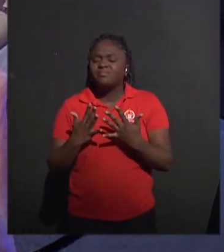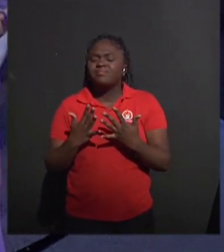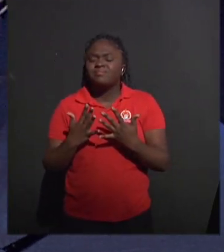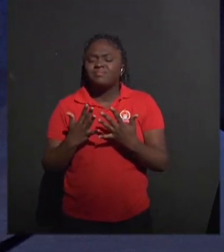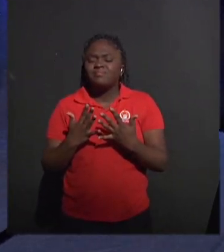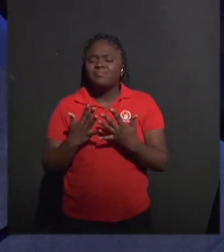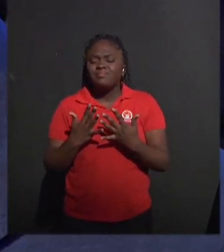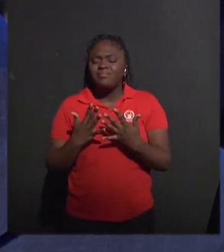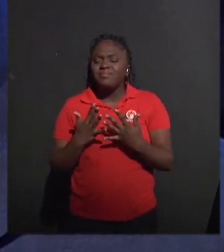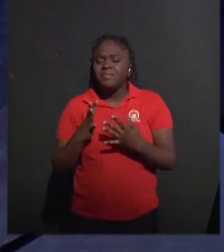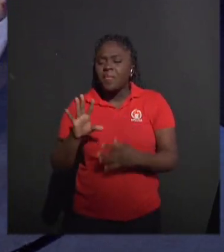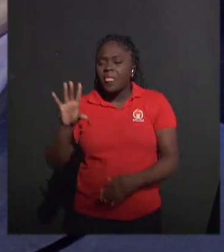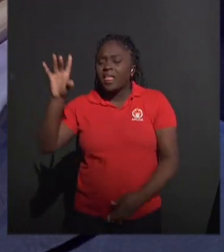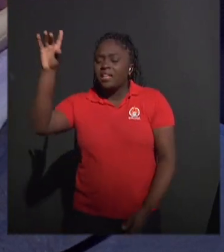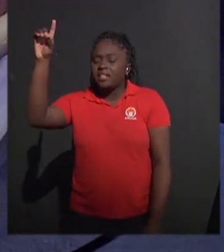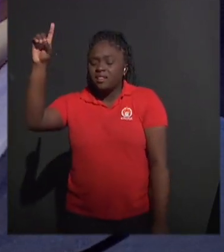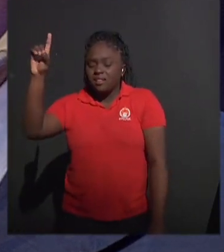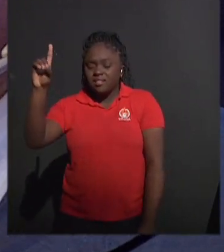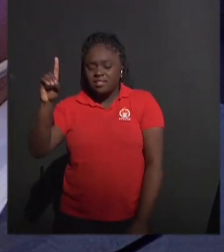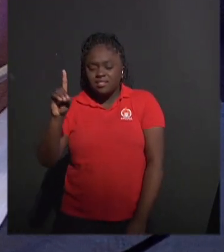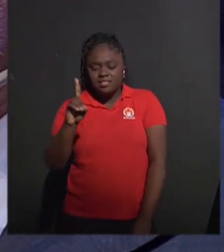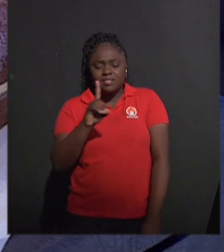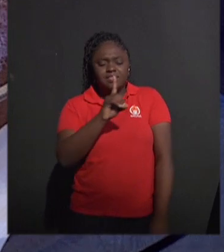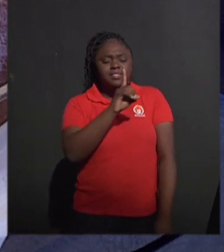Venha a tua intervenção, Senhor.